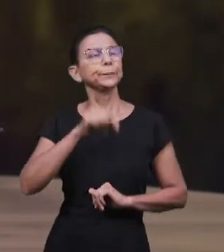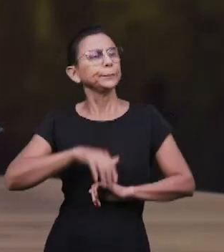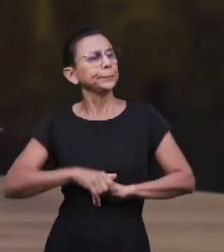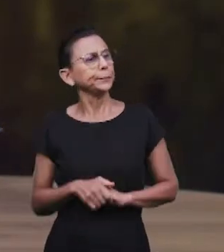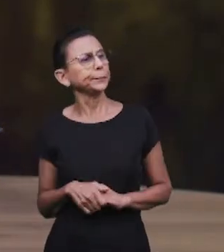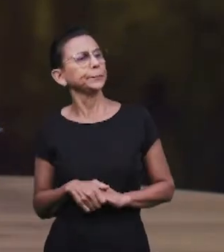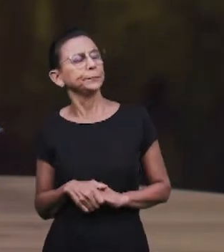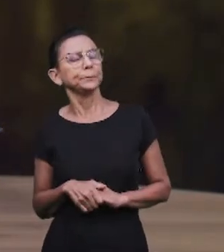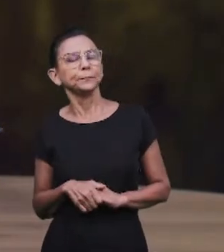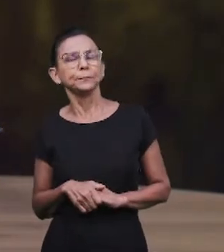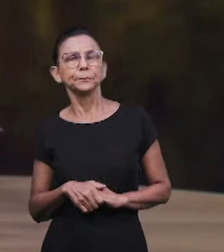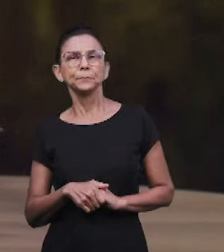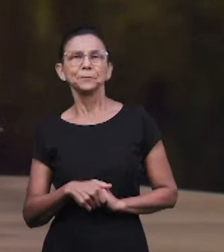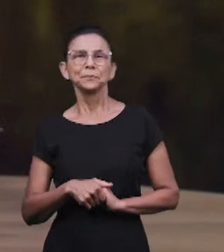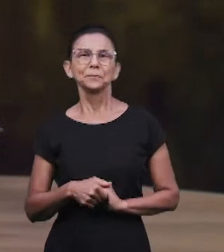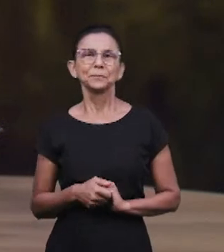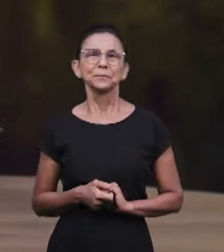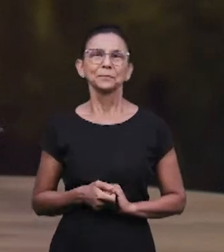mais